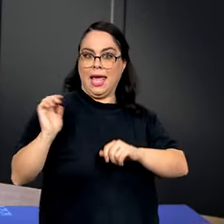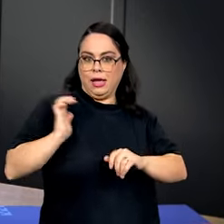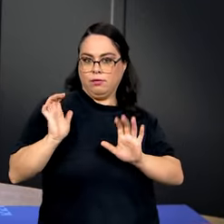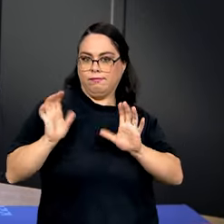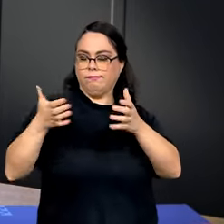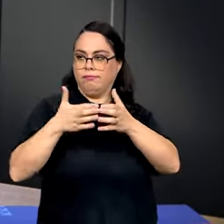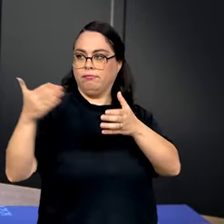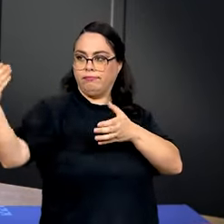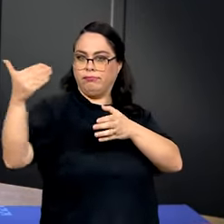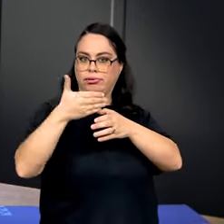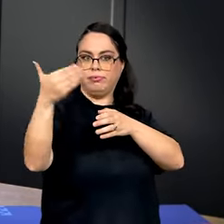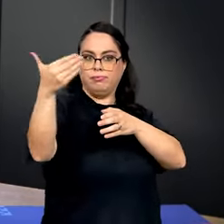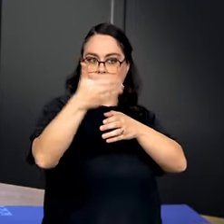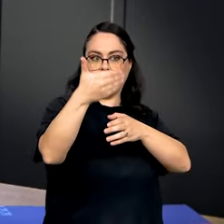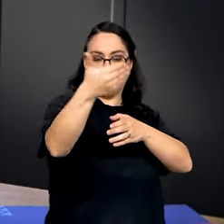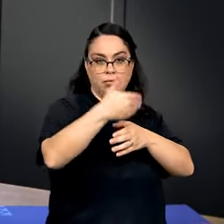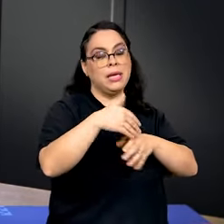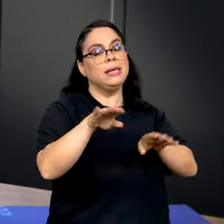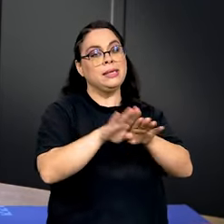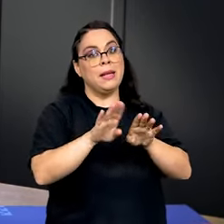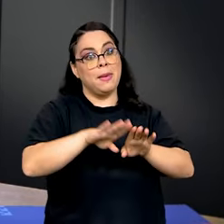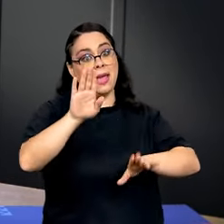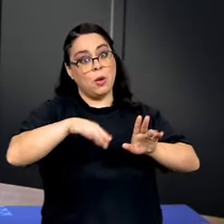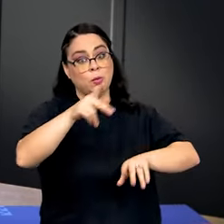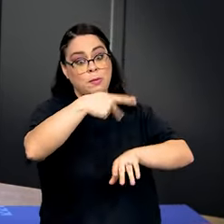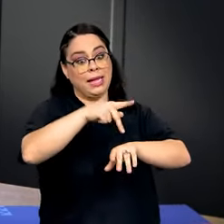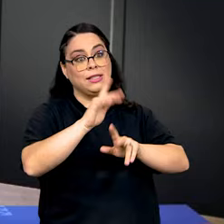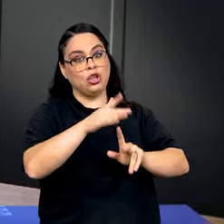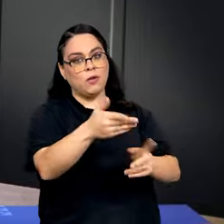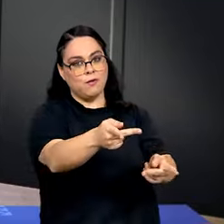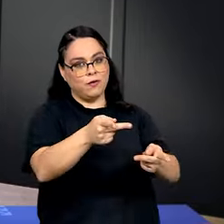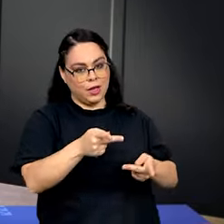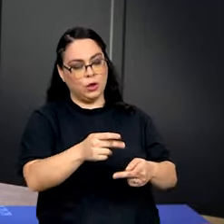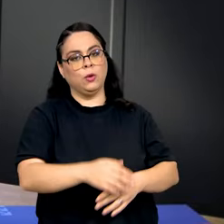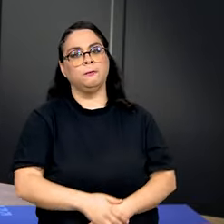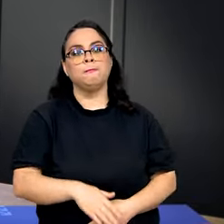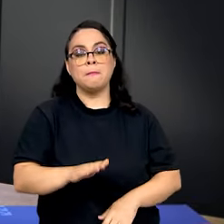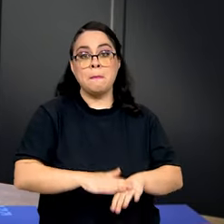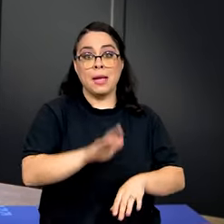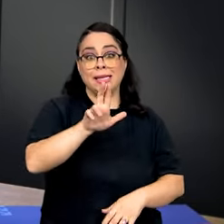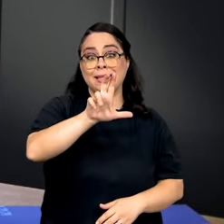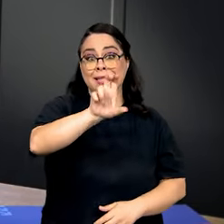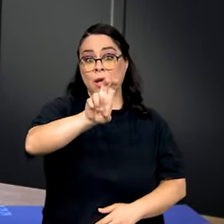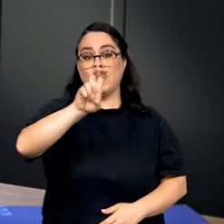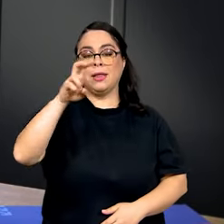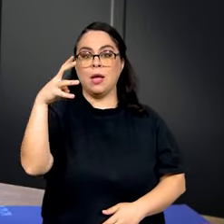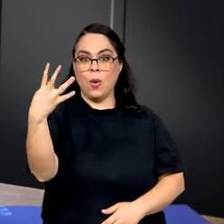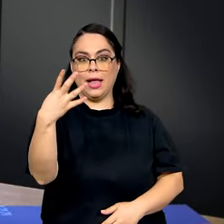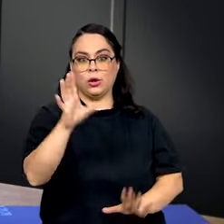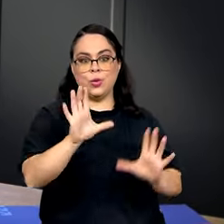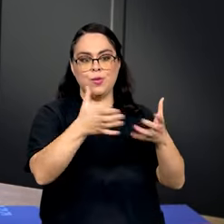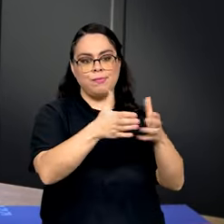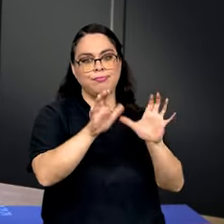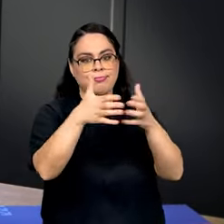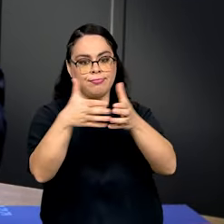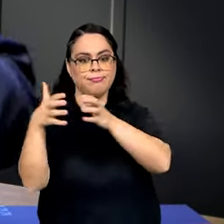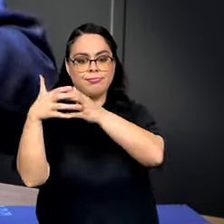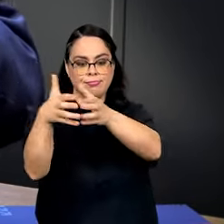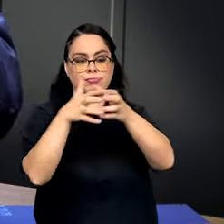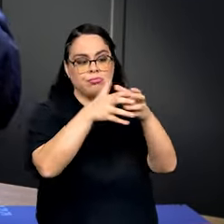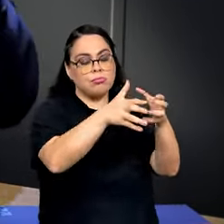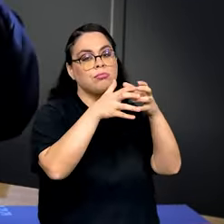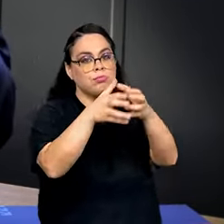desenvolvidos mas também já com países convidados foram mais de 54 delegações